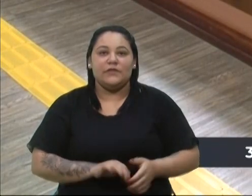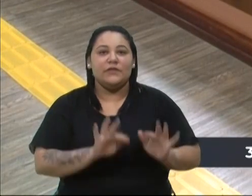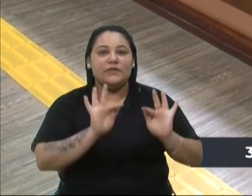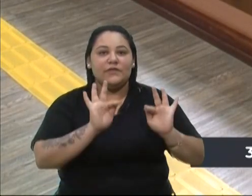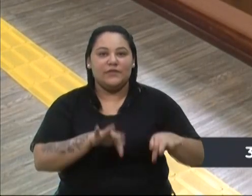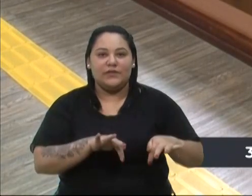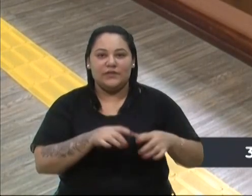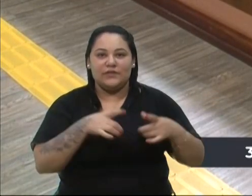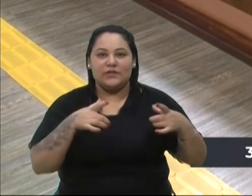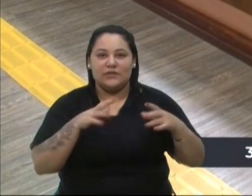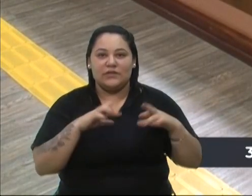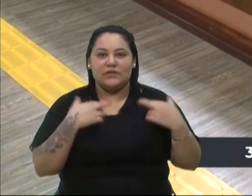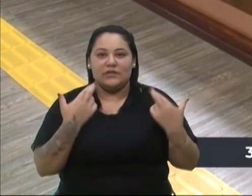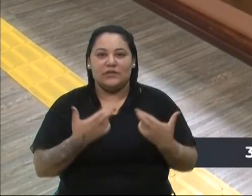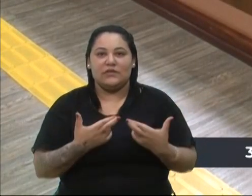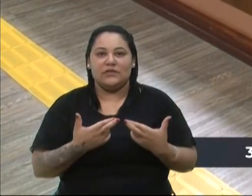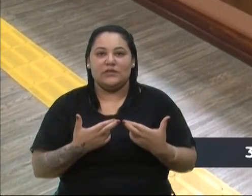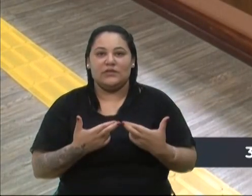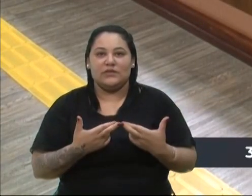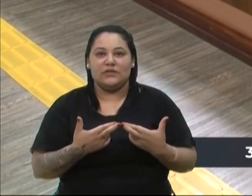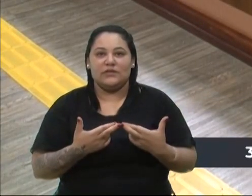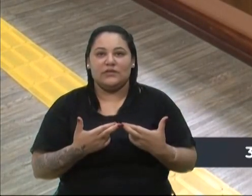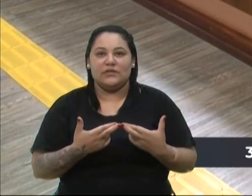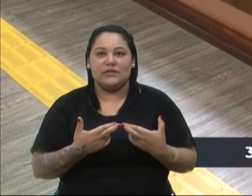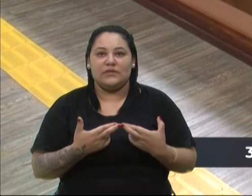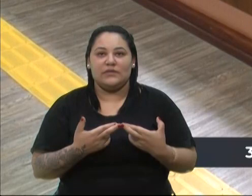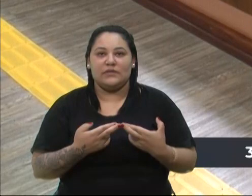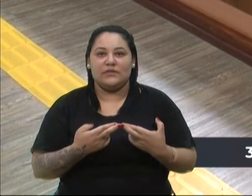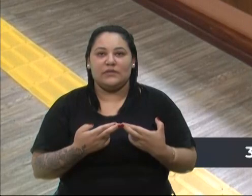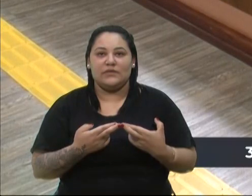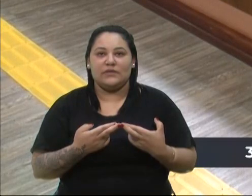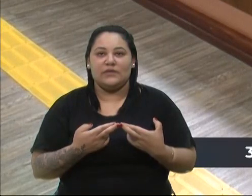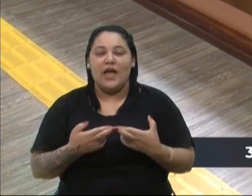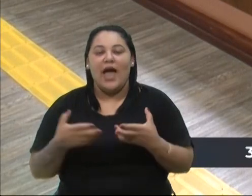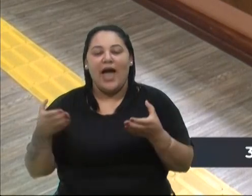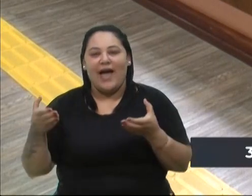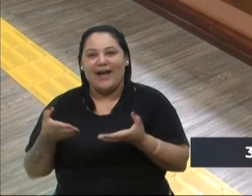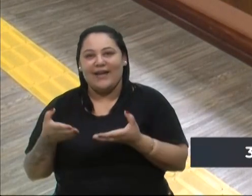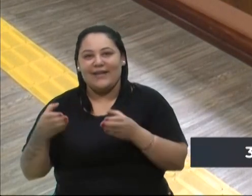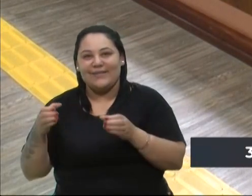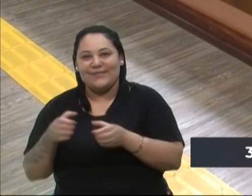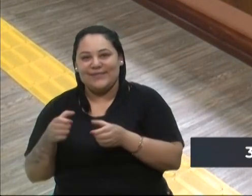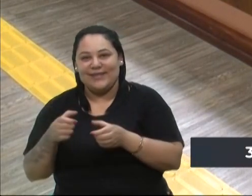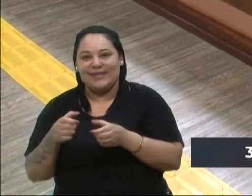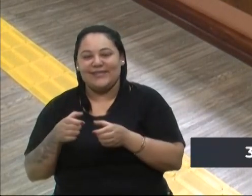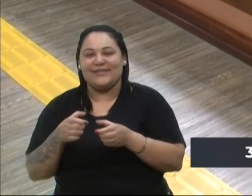Encerrado o grande expediente. Passemos ao pequeno